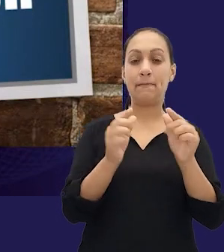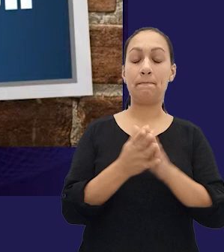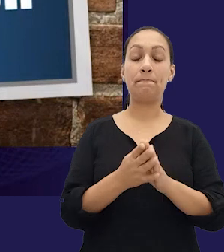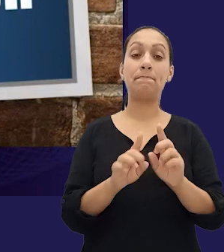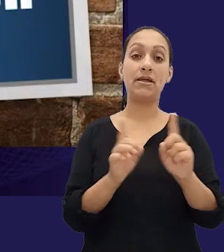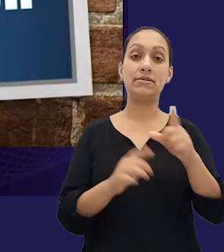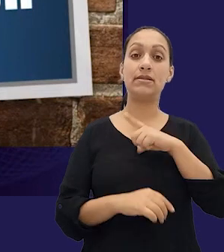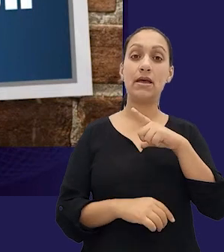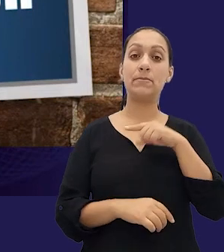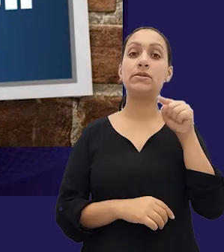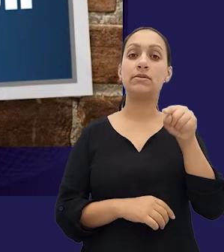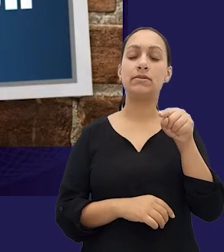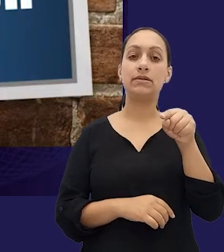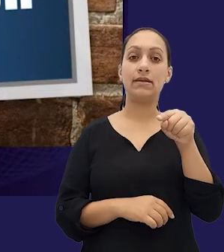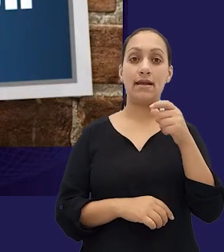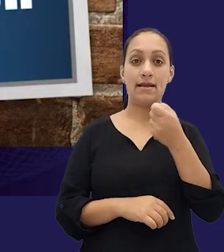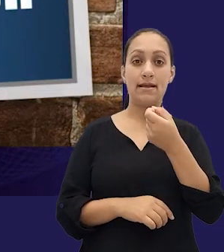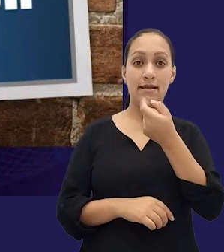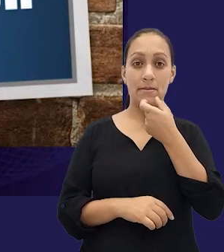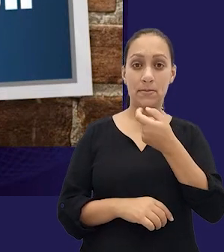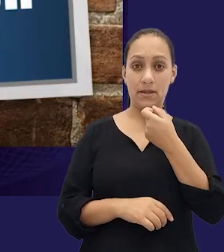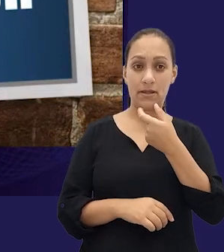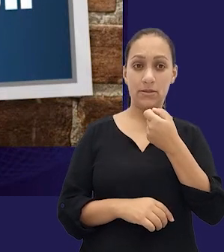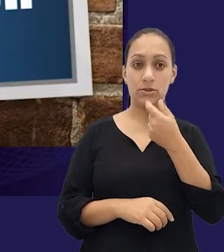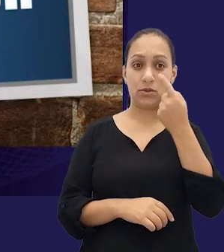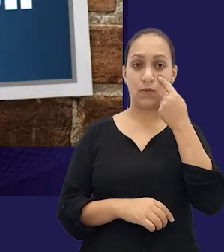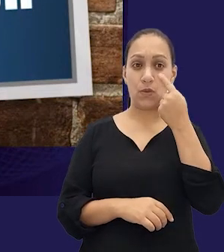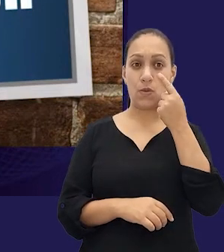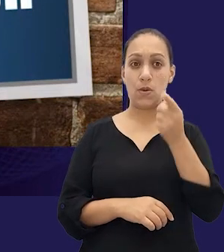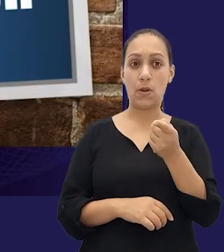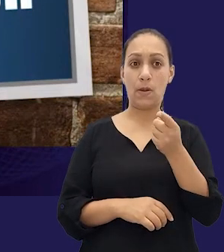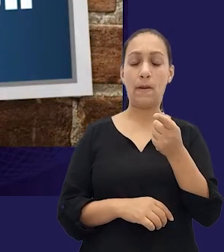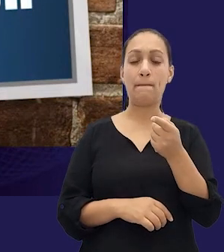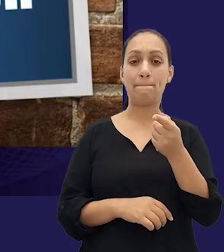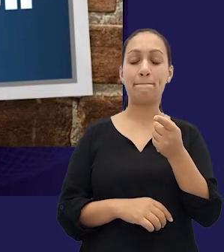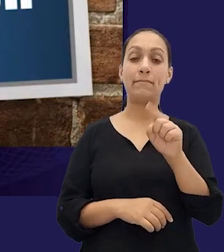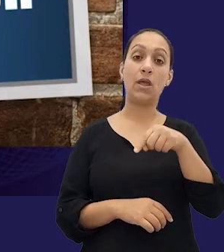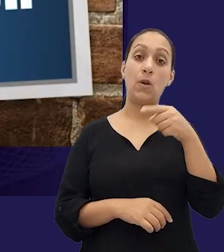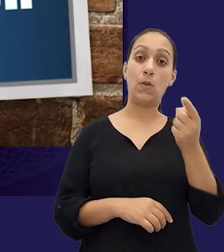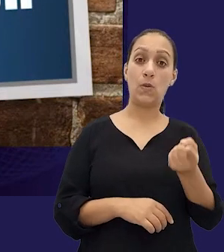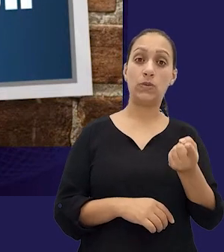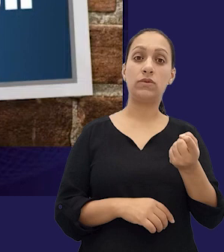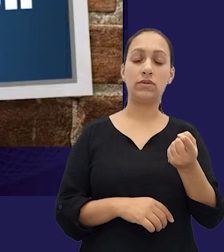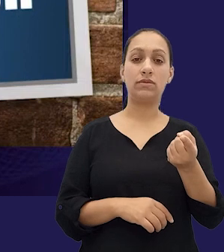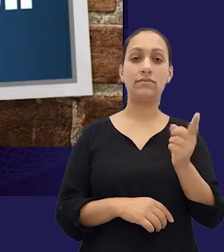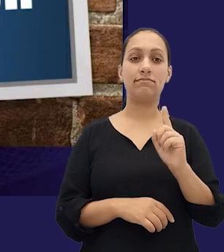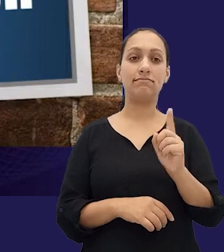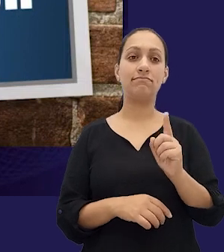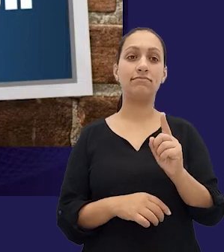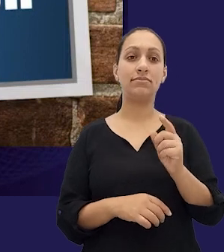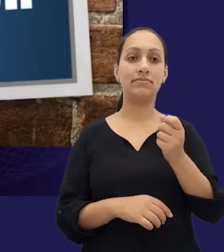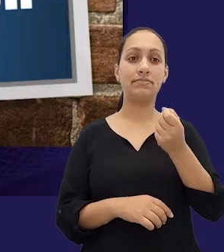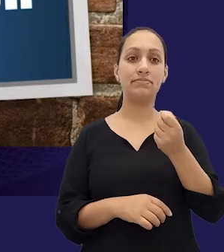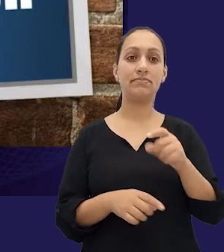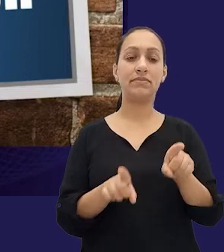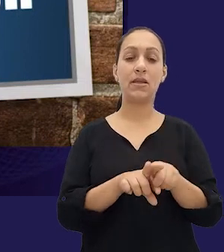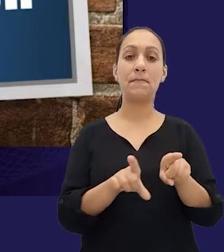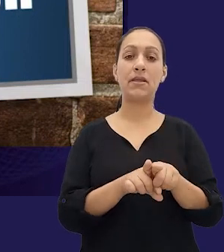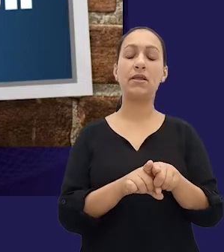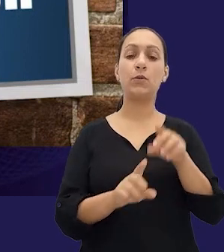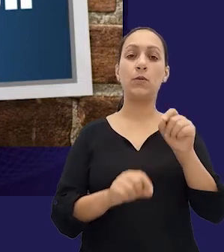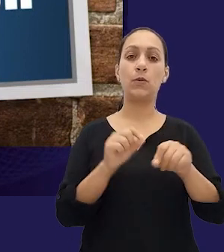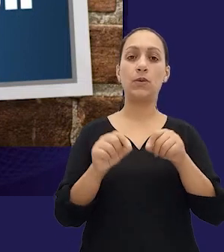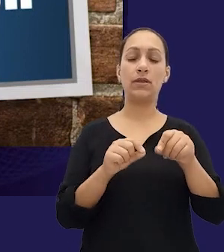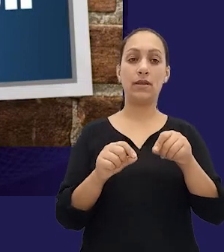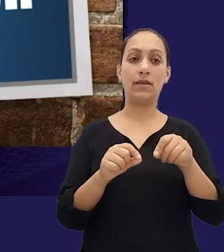nós temos aqui, ó, essa droga que tem um halo de inibição bem expressivo, e aqui outra com halo de inibição bem expressivo, que